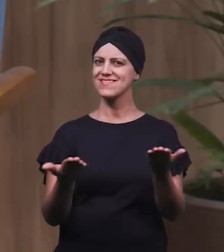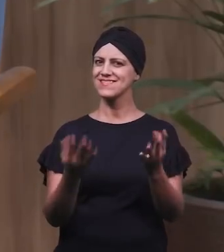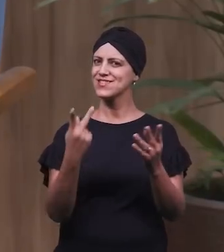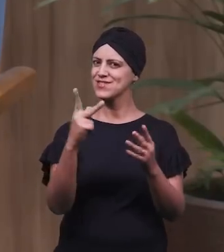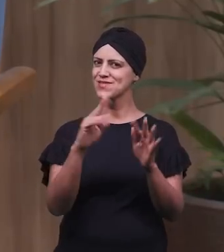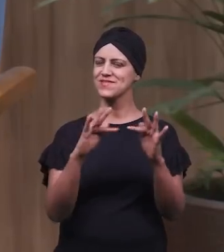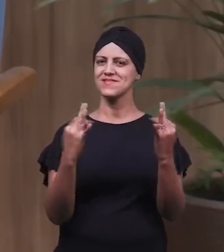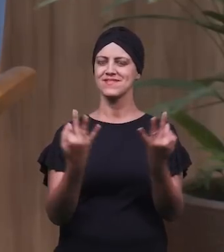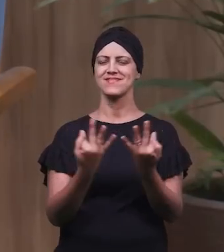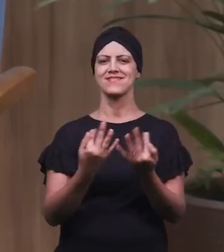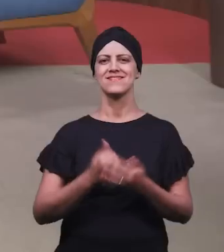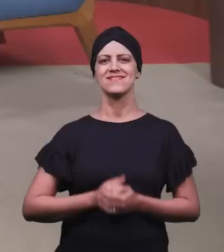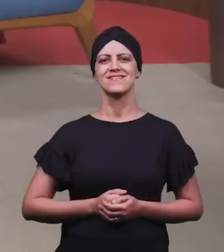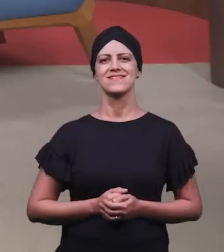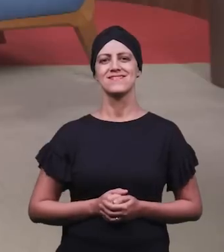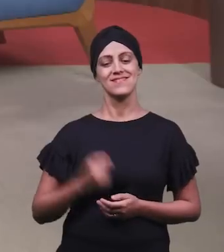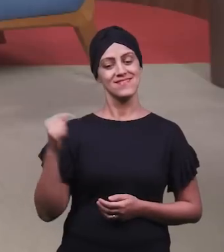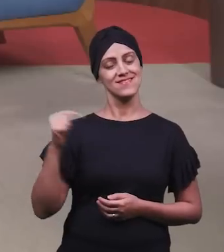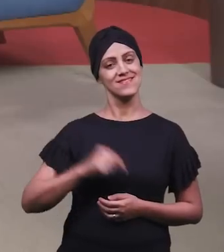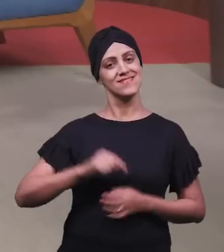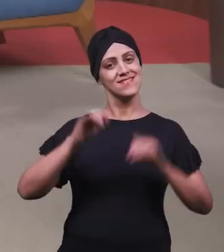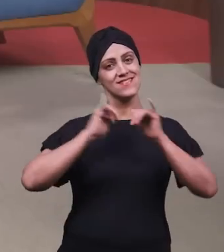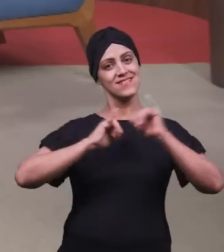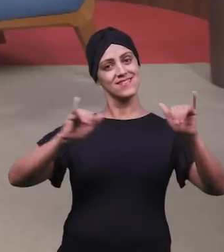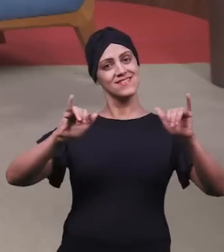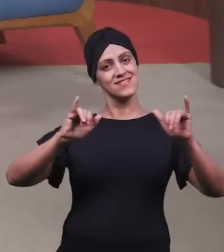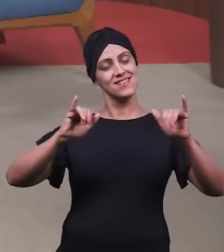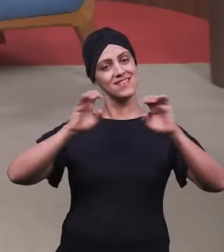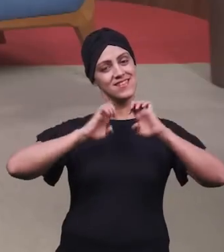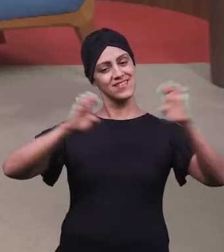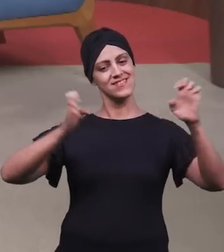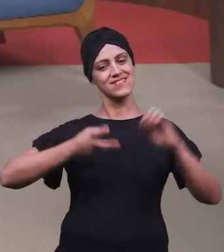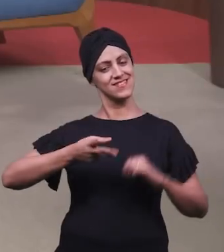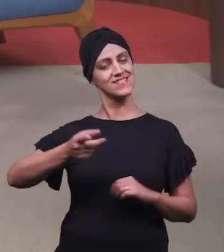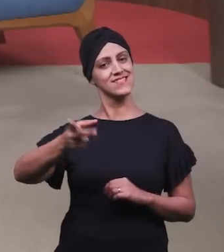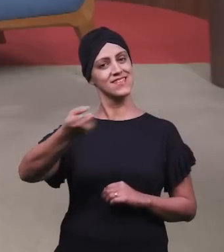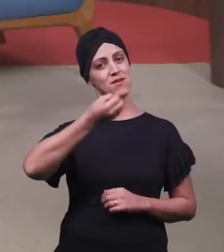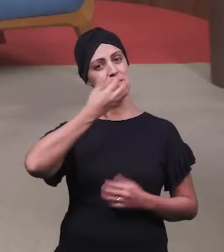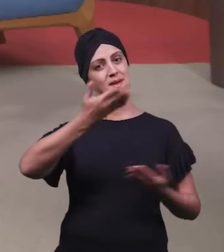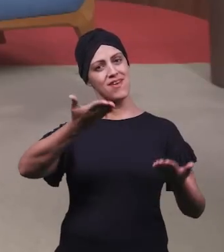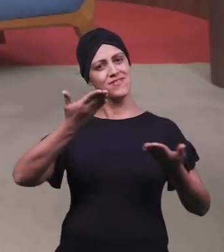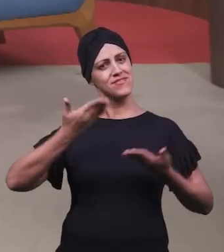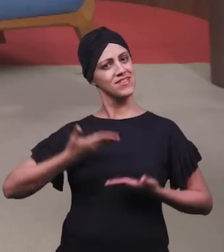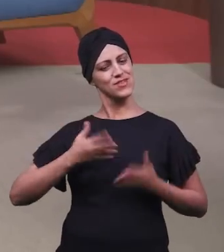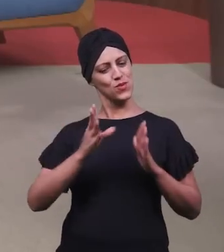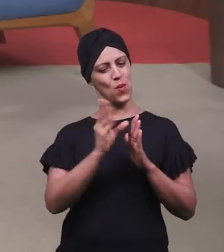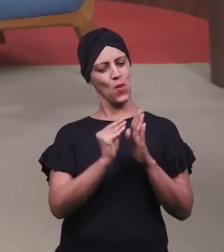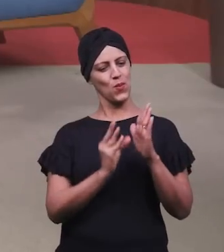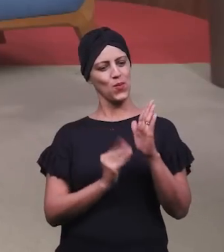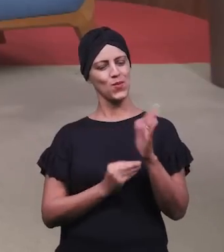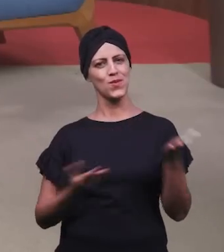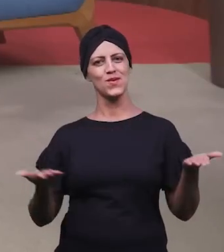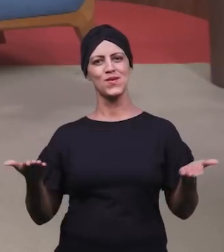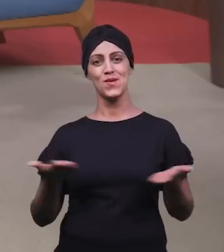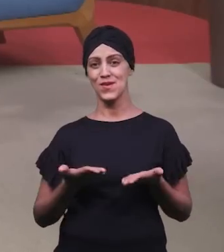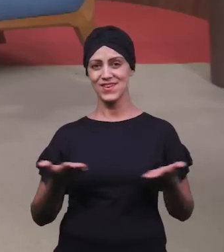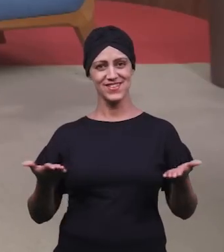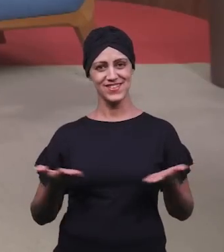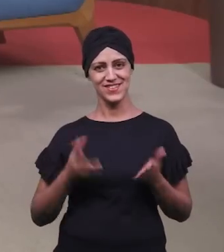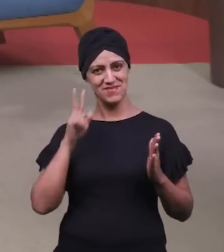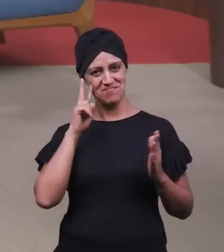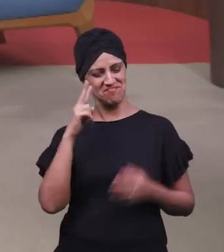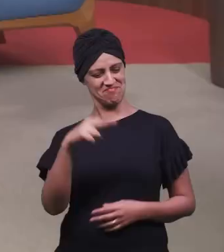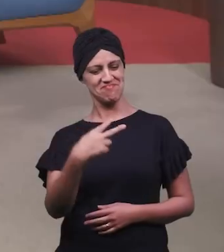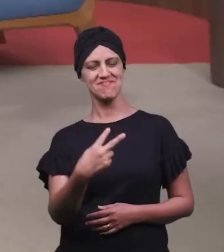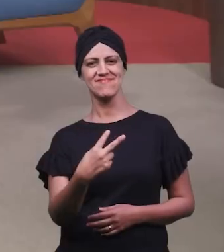para toda a sua família. Este é o programa Anunciando o Evangelho Eterno. Seja muito bem-vindo ao nosso conteúdo de hoje. E eu